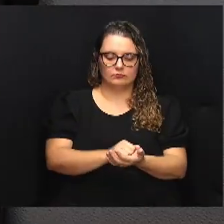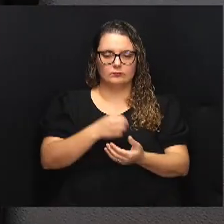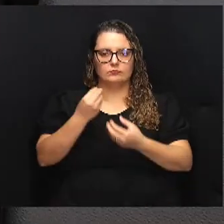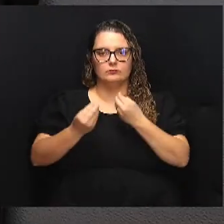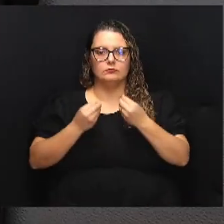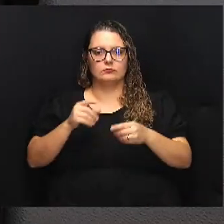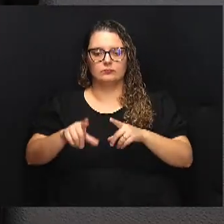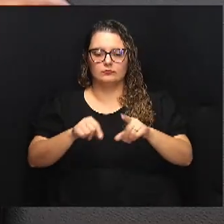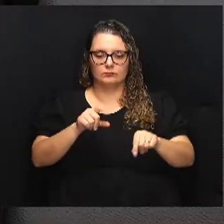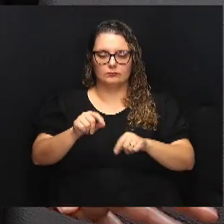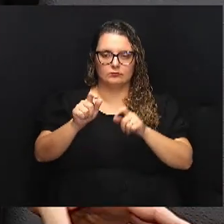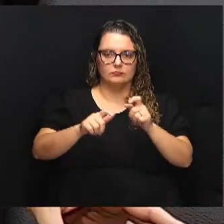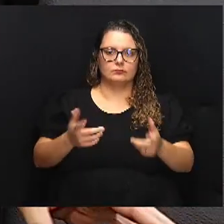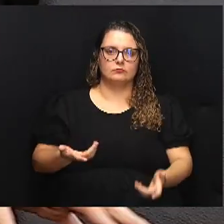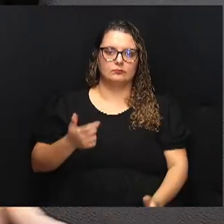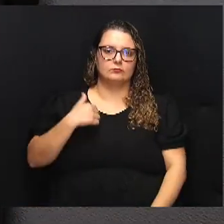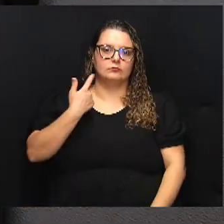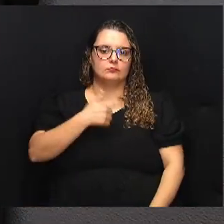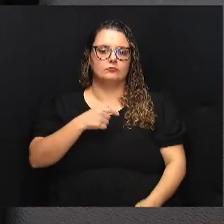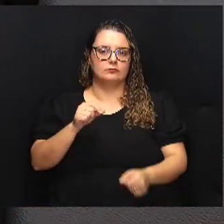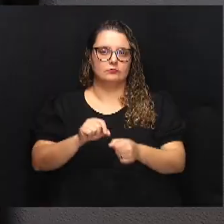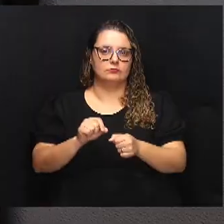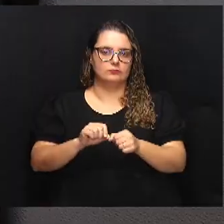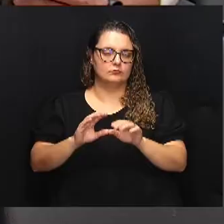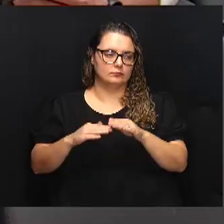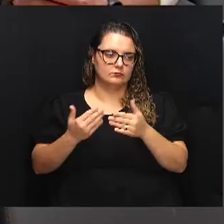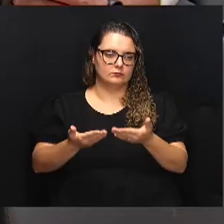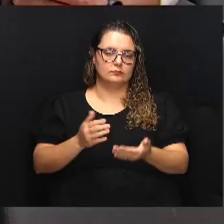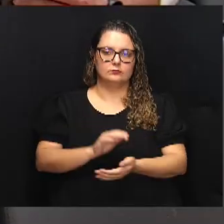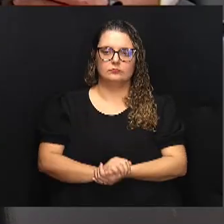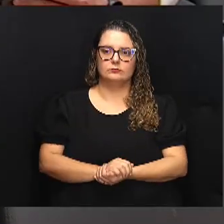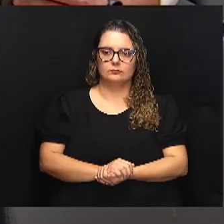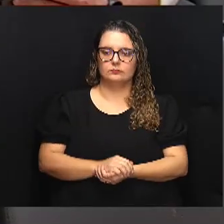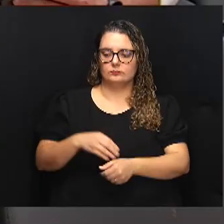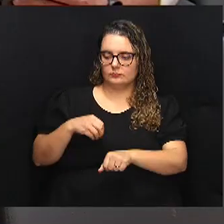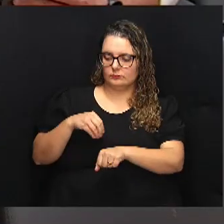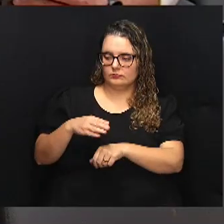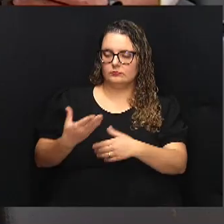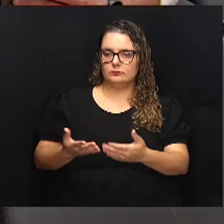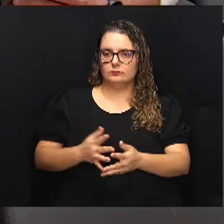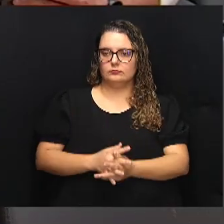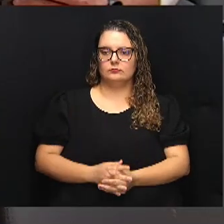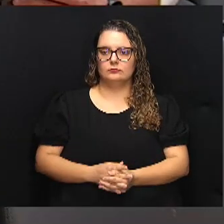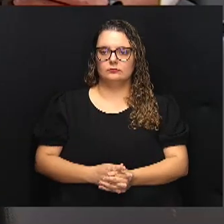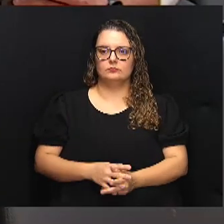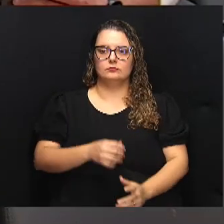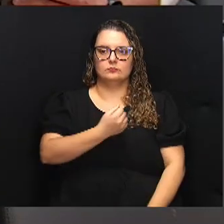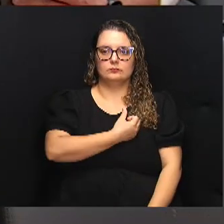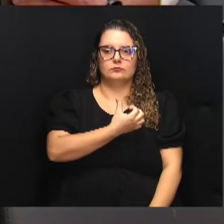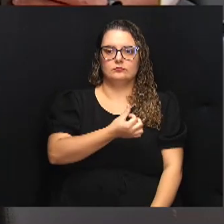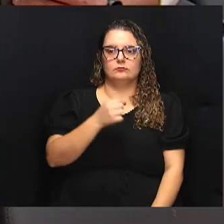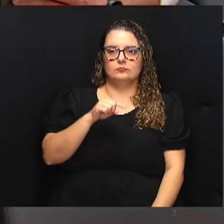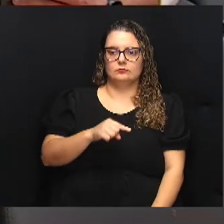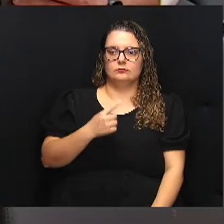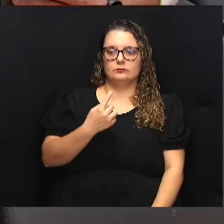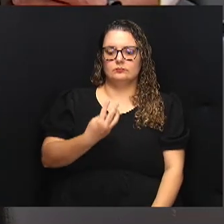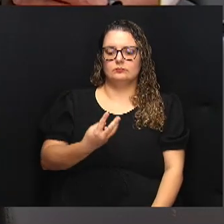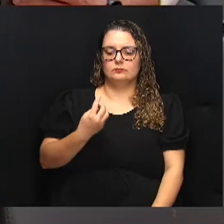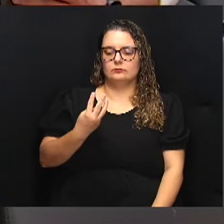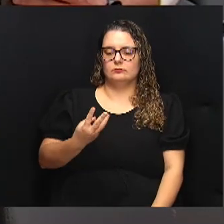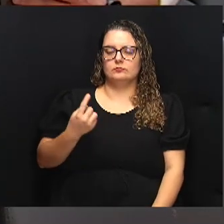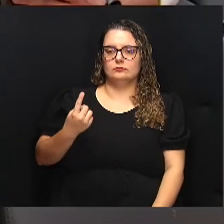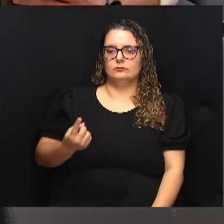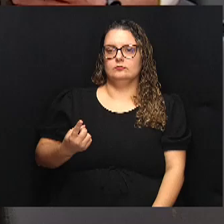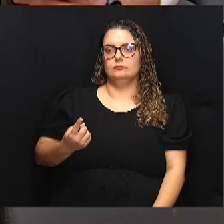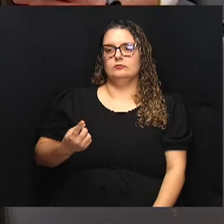escolhido as pessoas, então a gente fez esse requerimento. Agora uma indicação, a número 6.331, que solicita